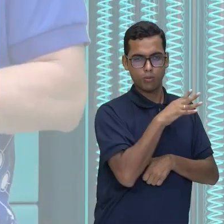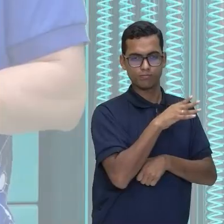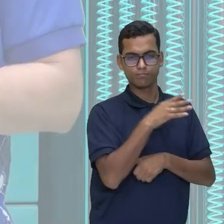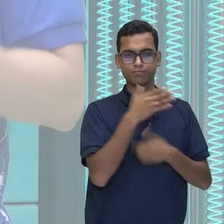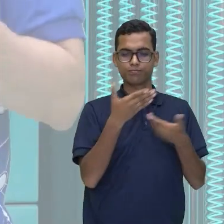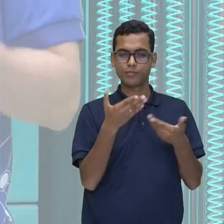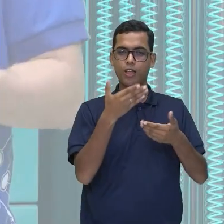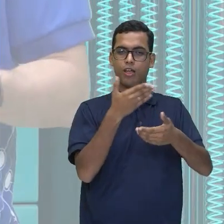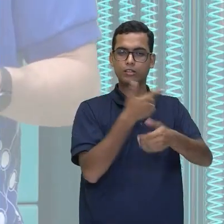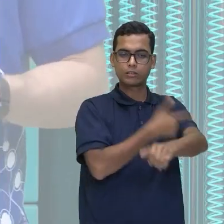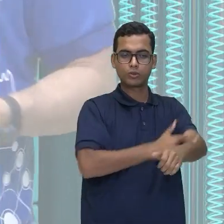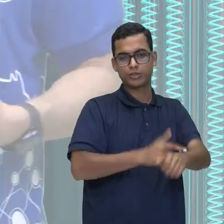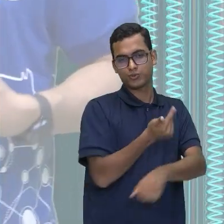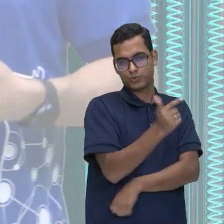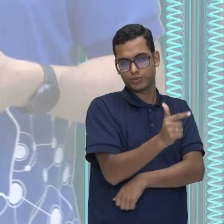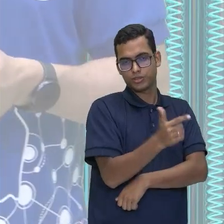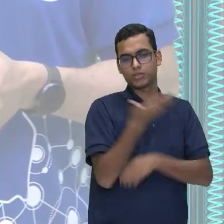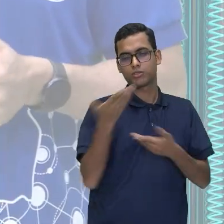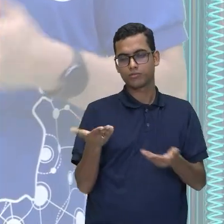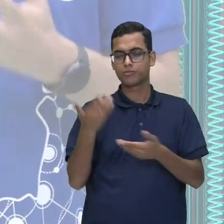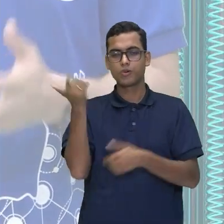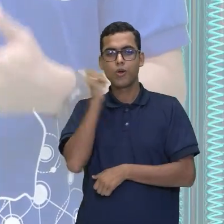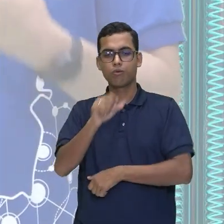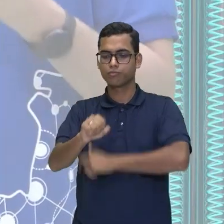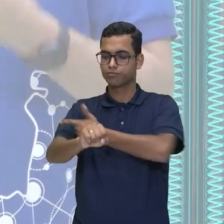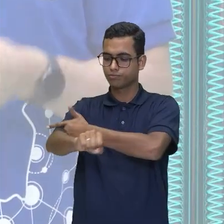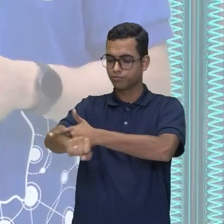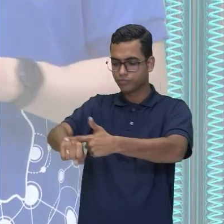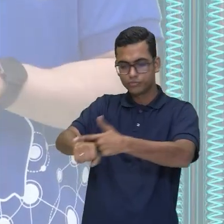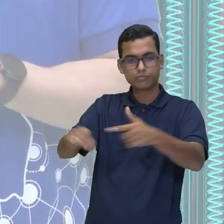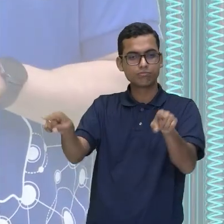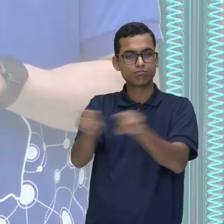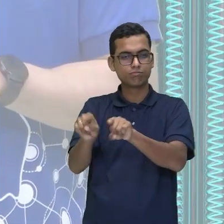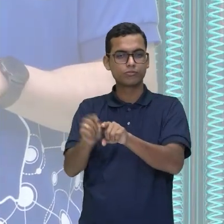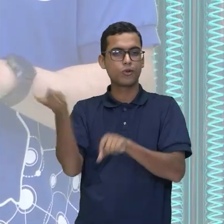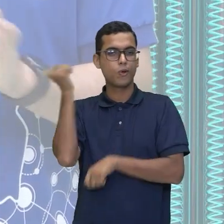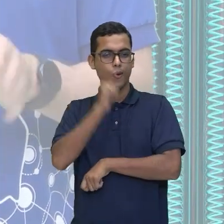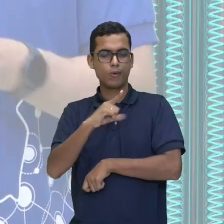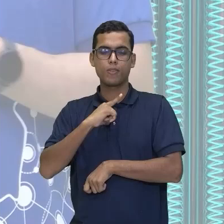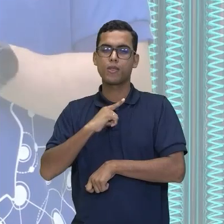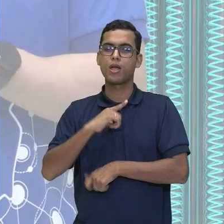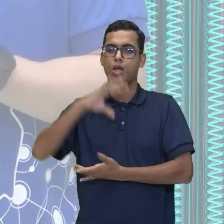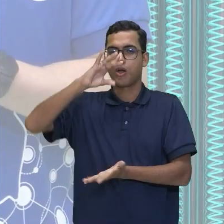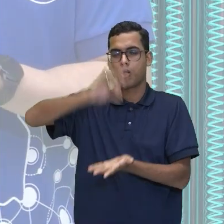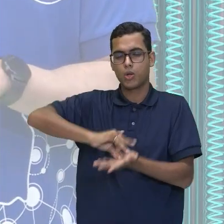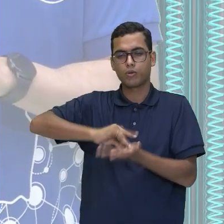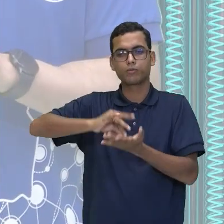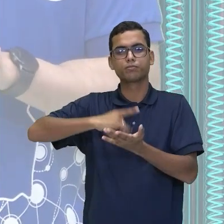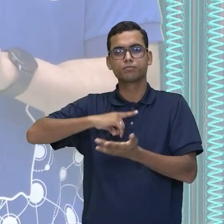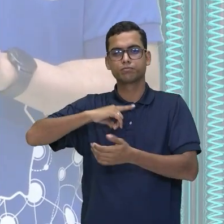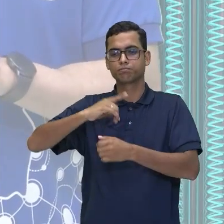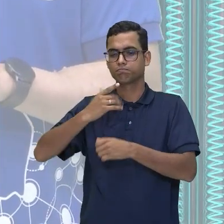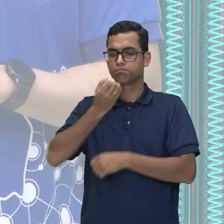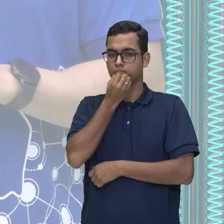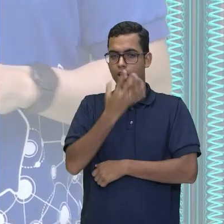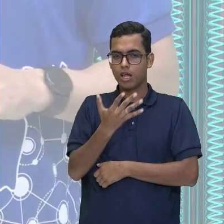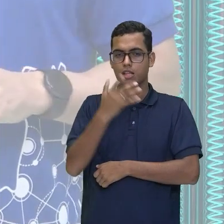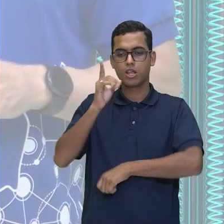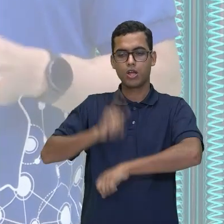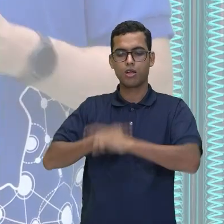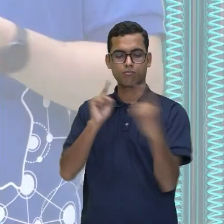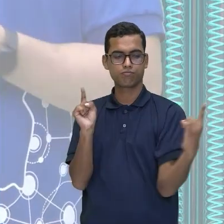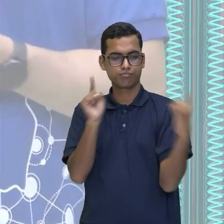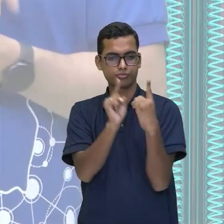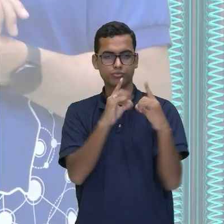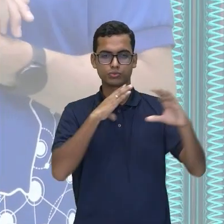please, pronto, aí sim eu estou sendo polido, estou sendo muito educado quando estou me dirigindo aí ao meu interlocutor.